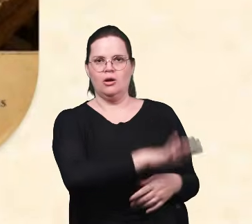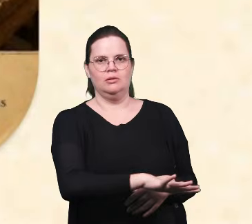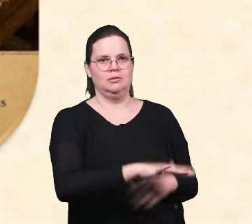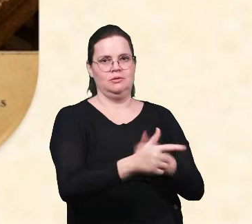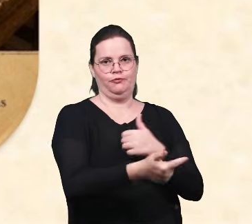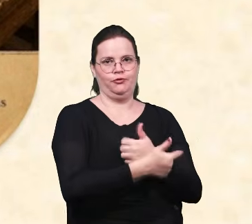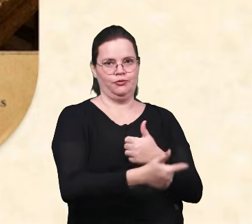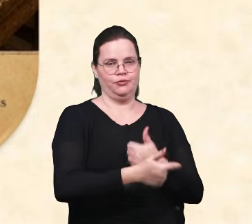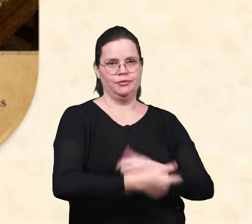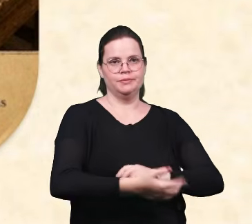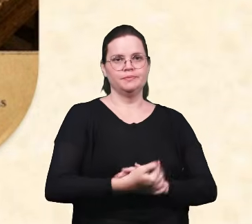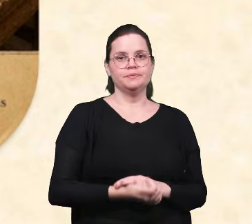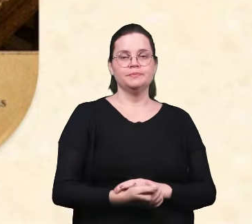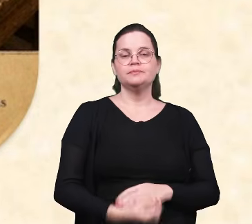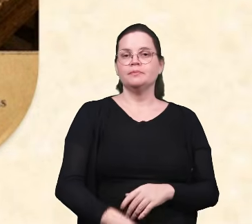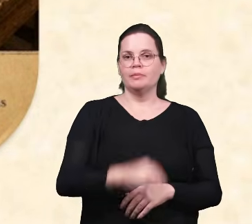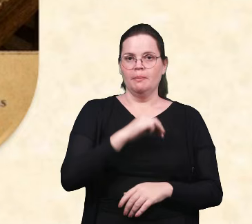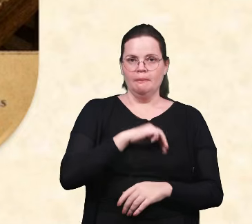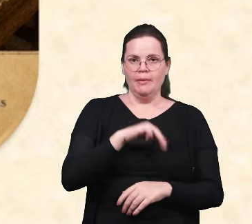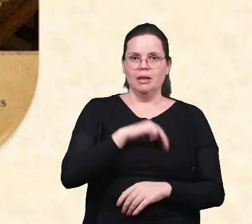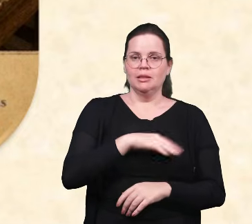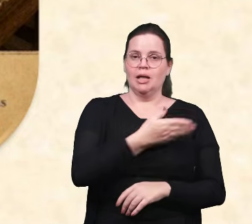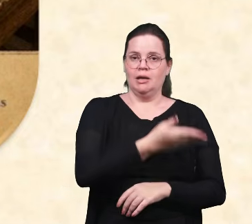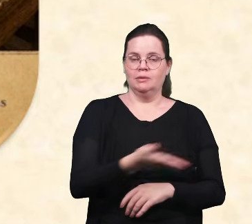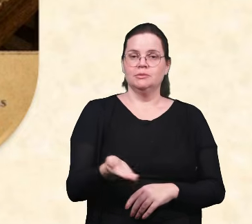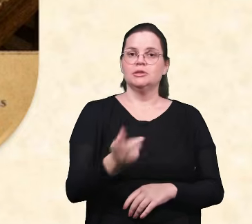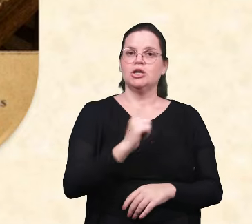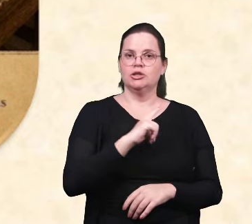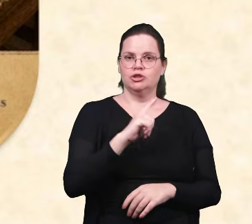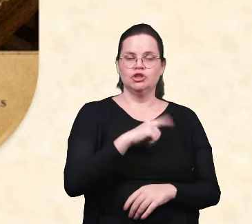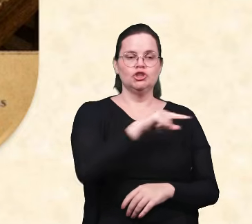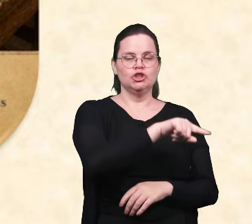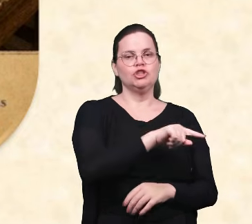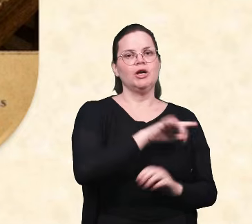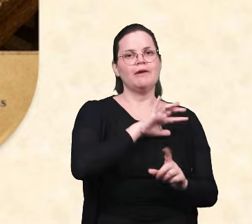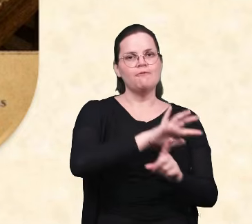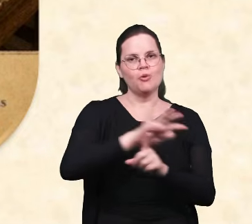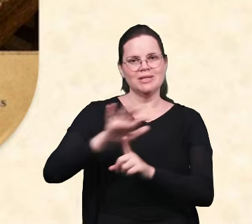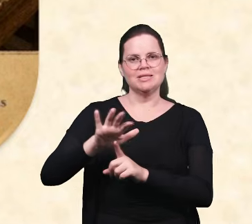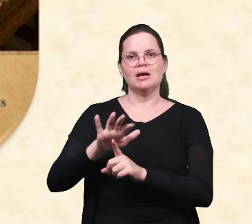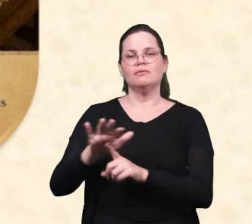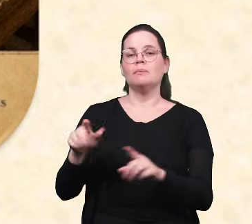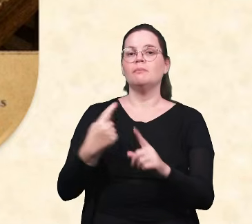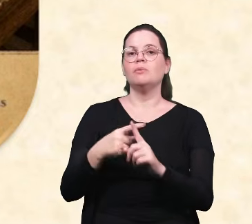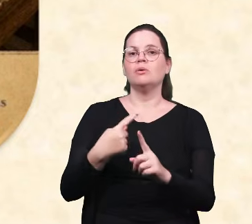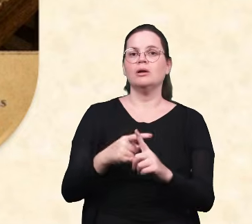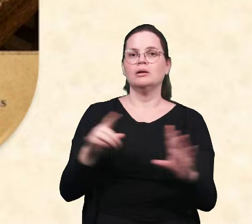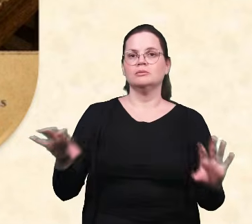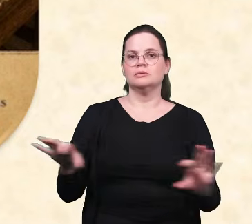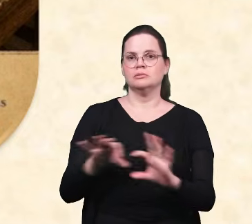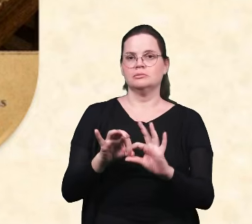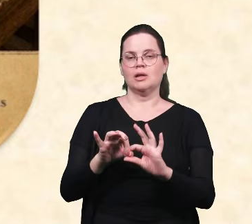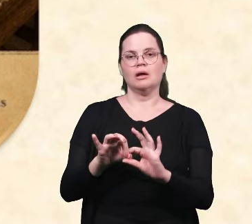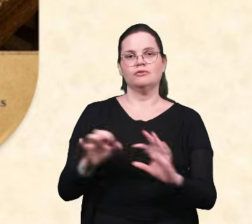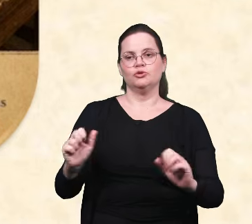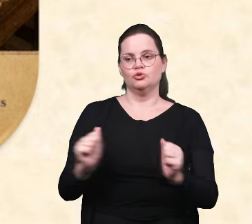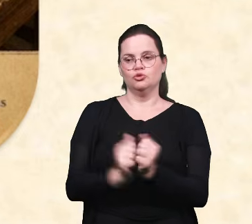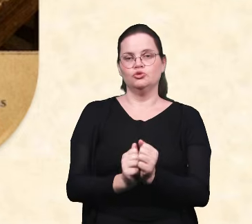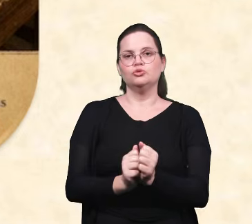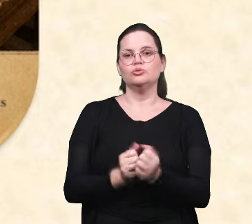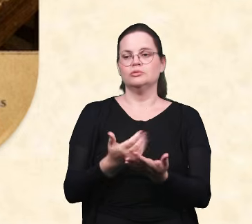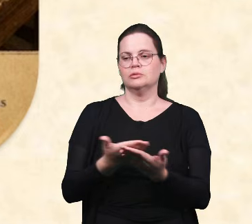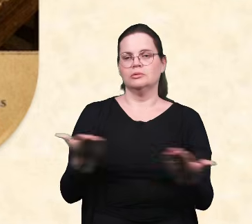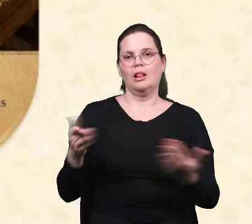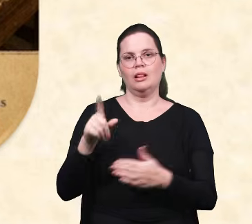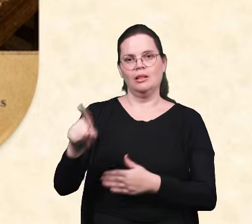ela tinha, Mateus, além disso, ele tinha uma posição de influência porque ele estava ligado diretamente ao